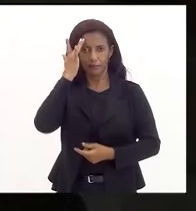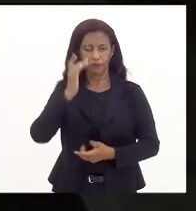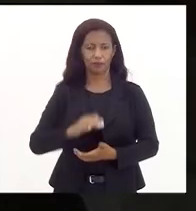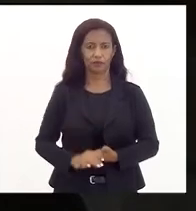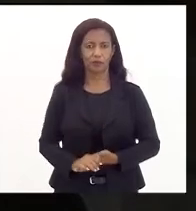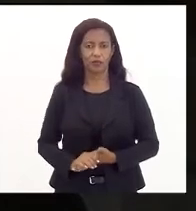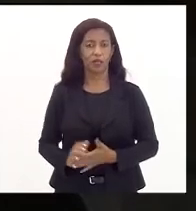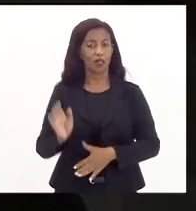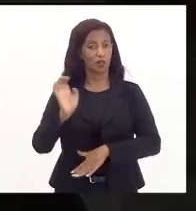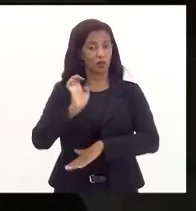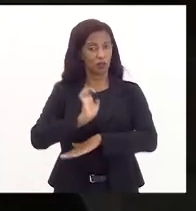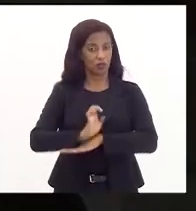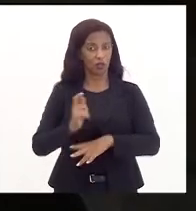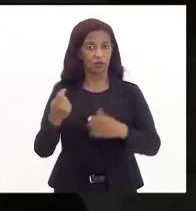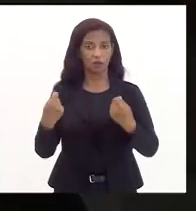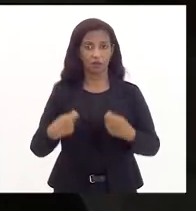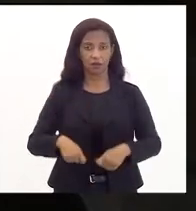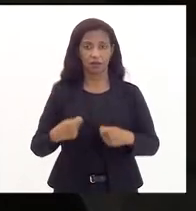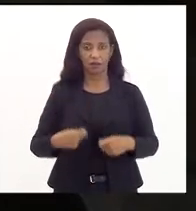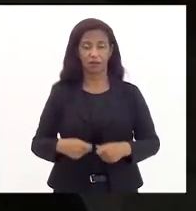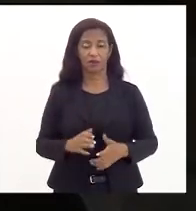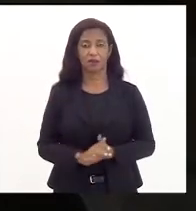num Estado necessário,